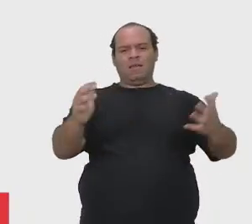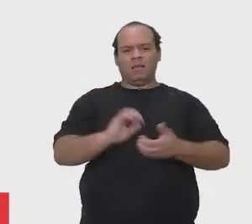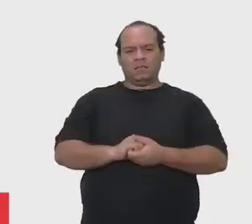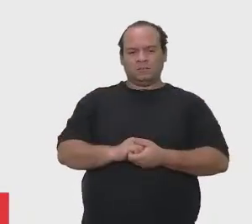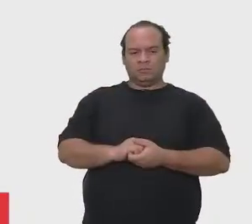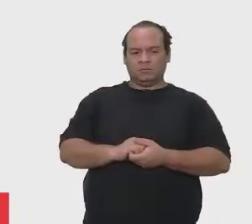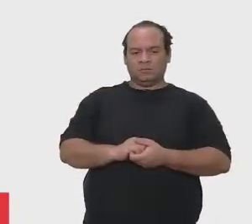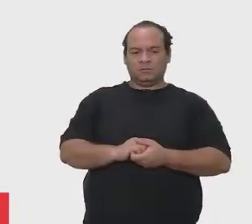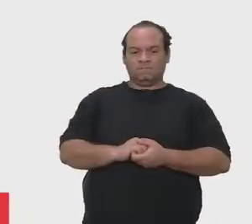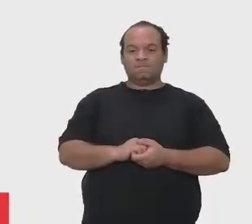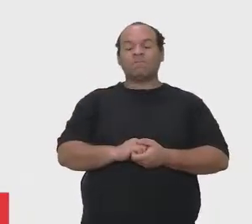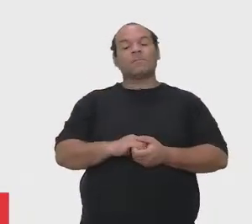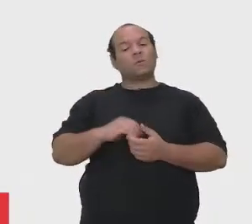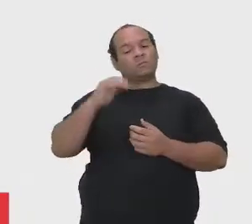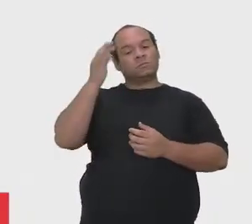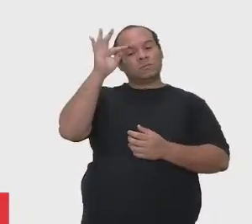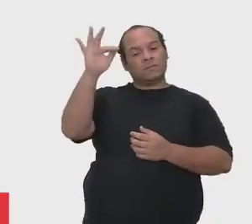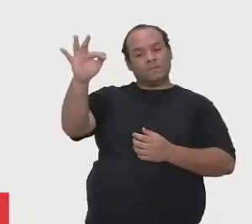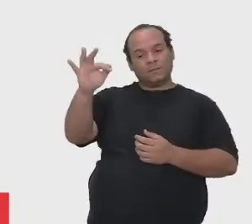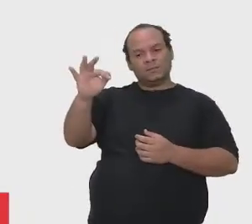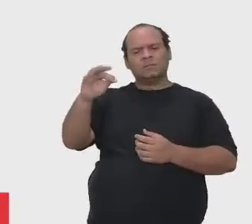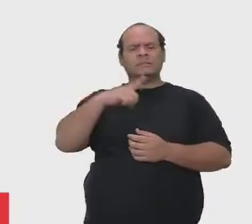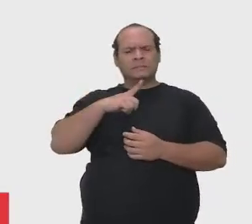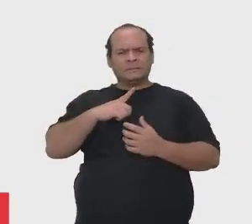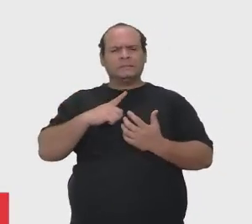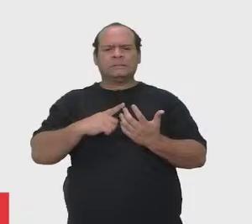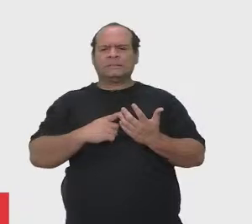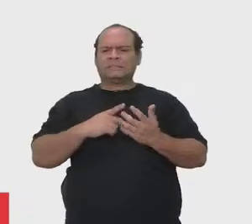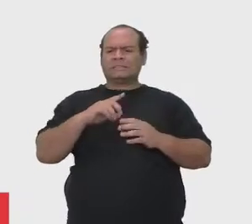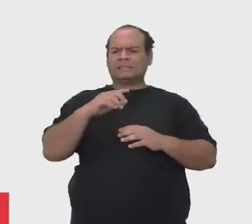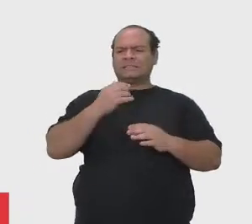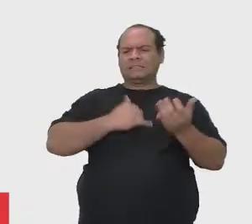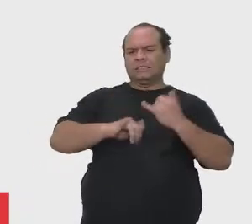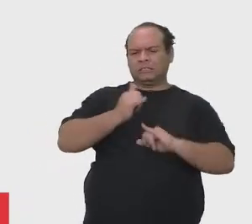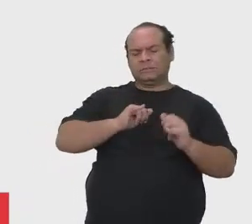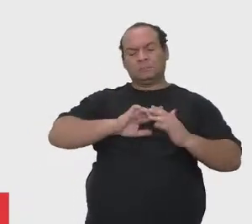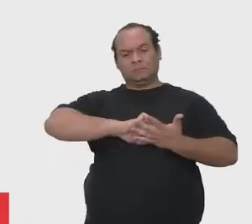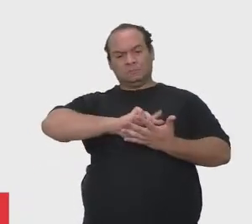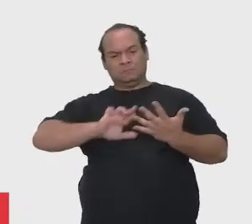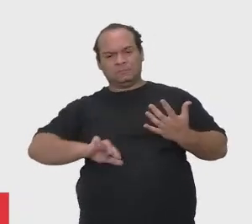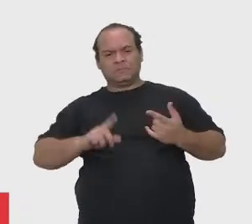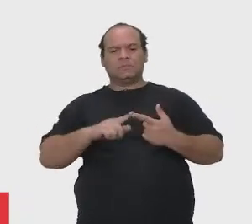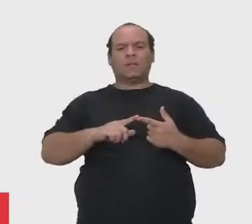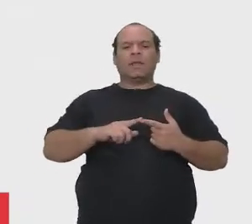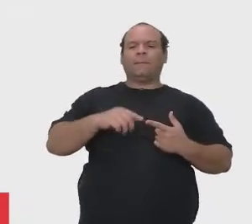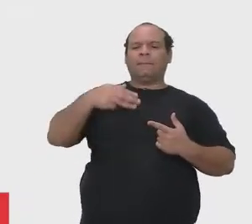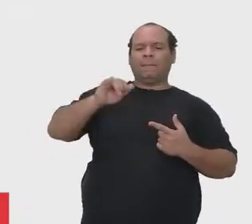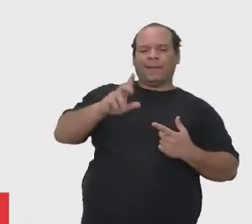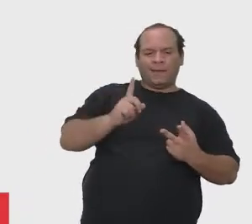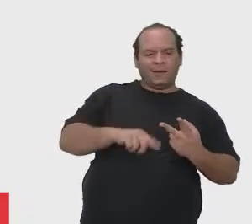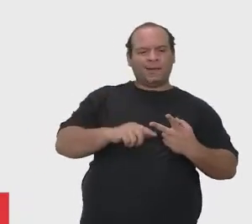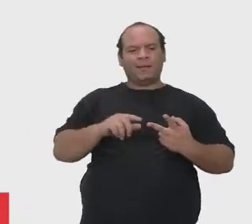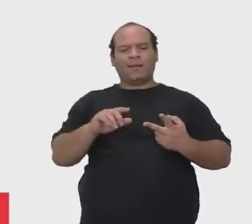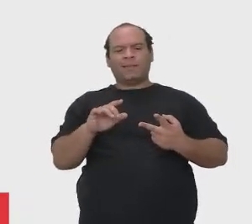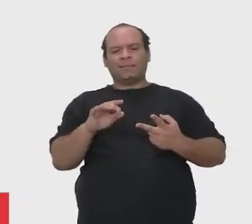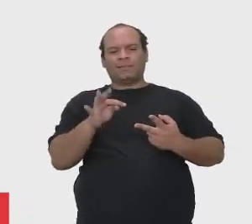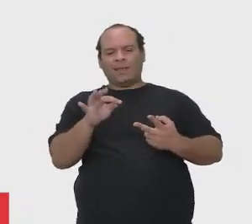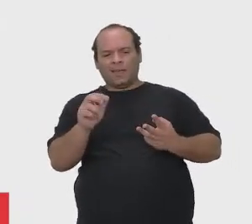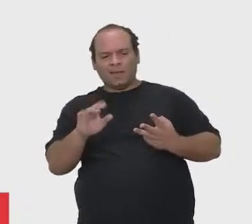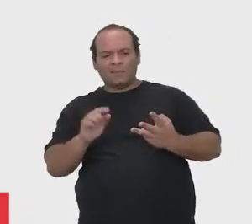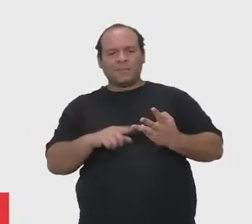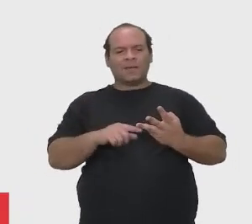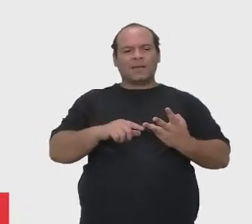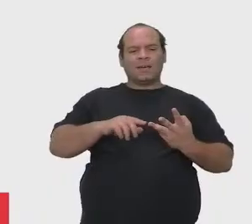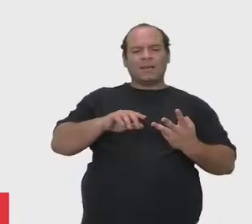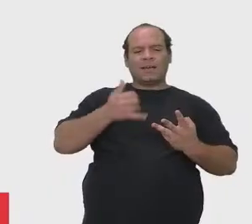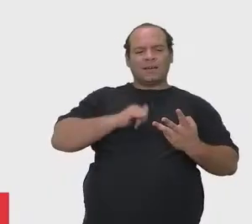da física, quando a gente fala de energia, a gente tem vários tipos de energia. A gente tem energia mecânica, térmica, elétrica,